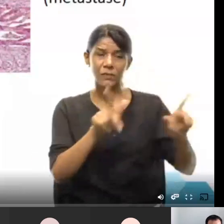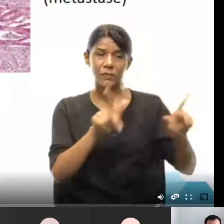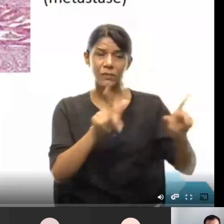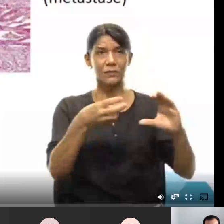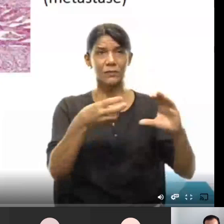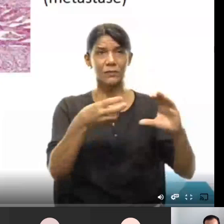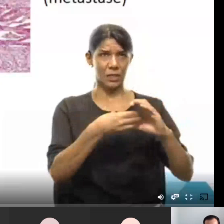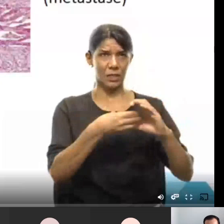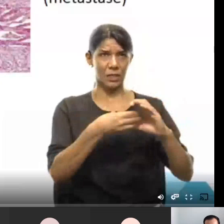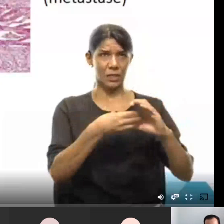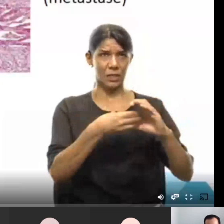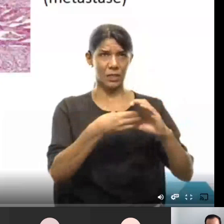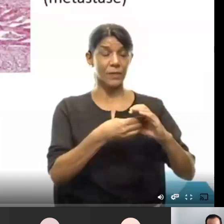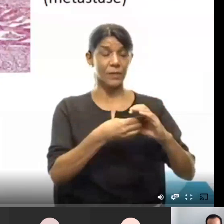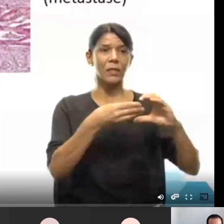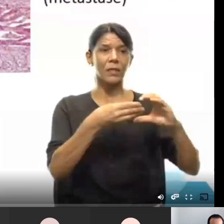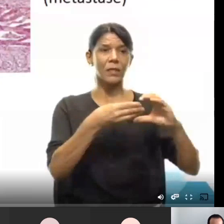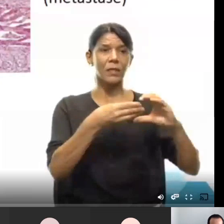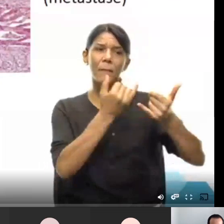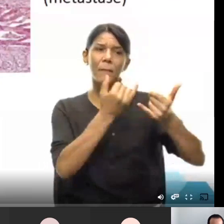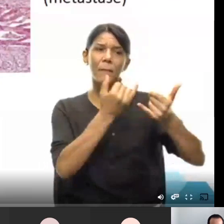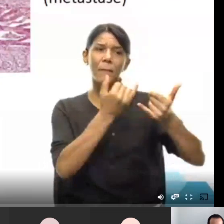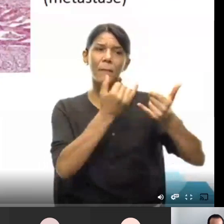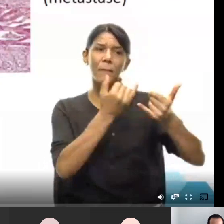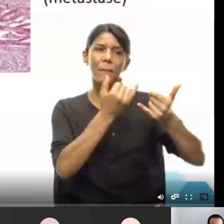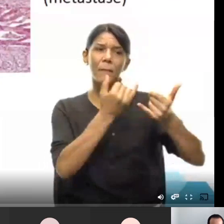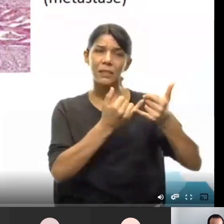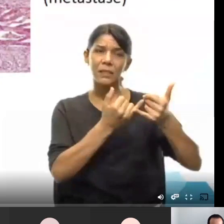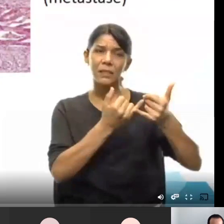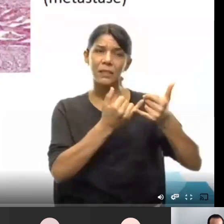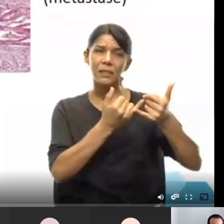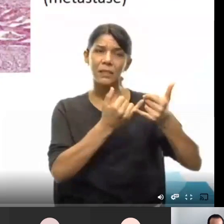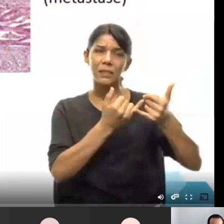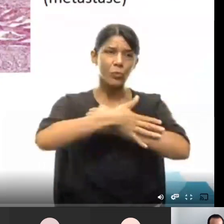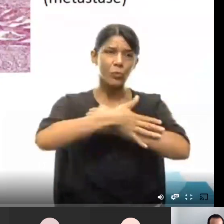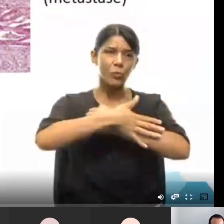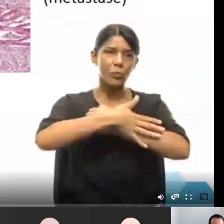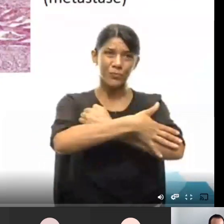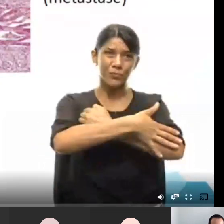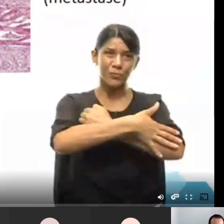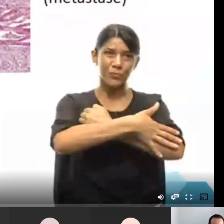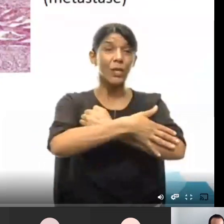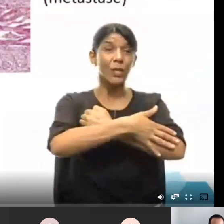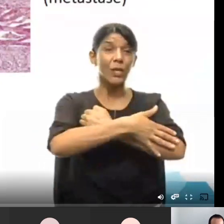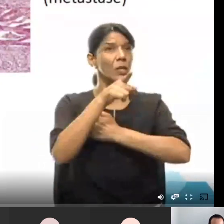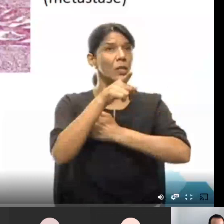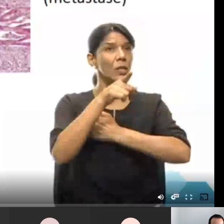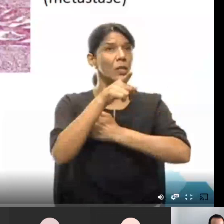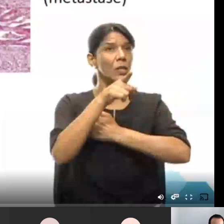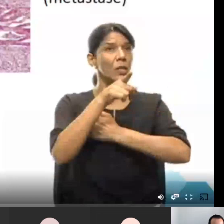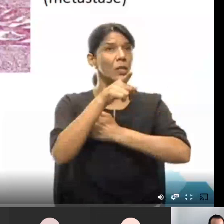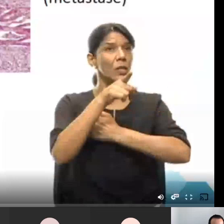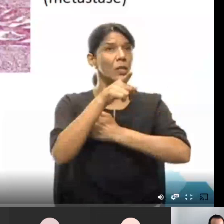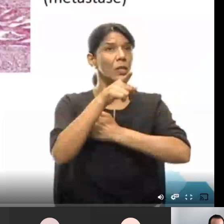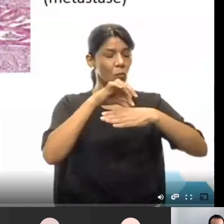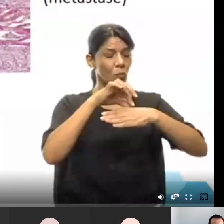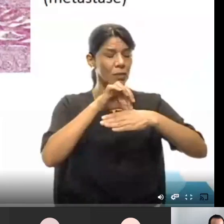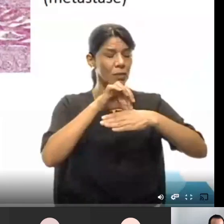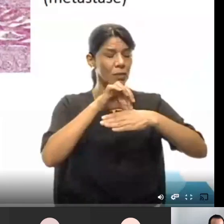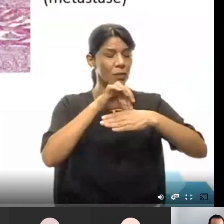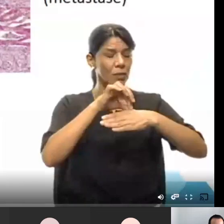São células similares à da musculatura lisa. Por quê? Porque esse é um tecido liso, é um tecido